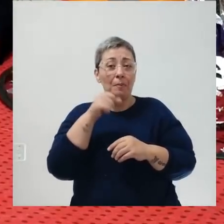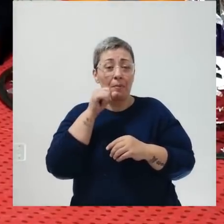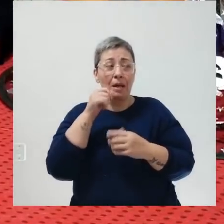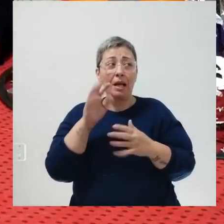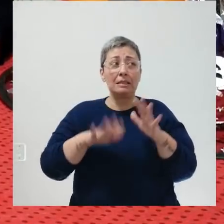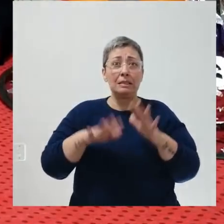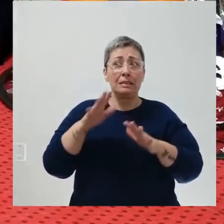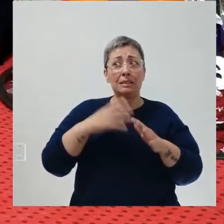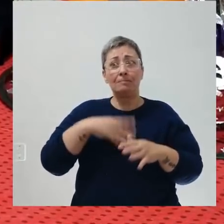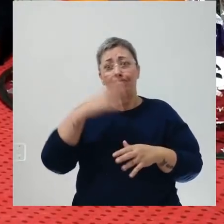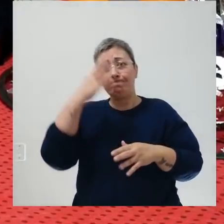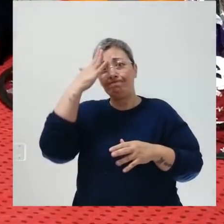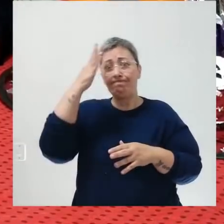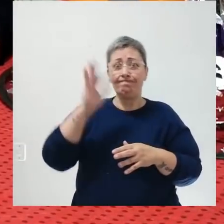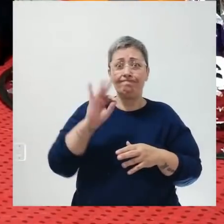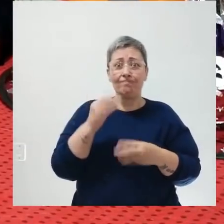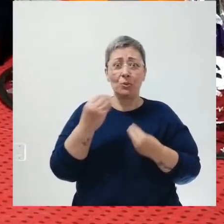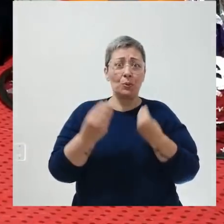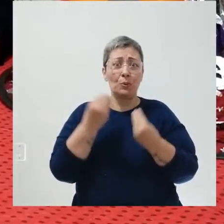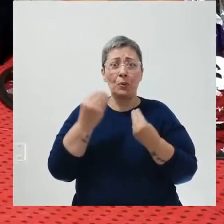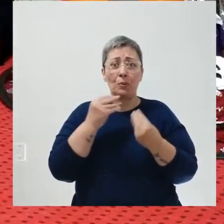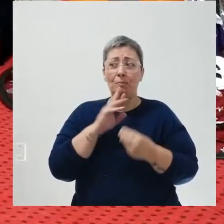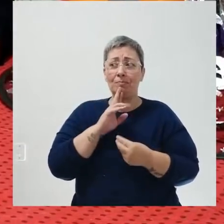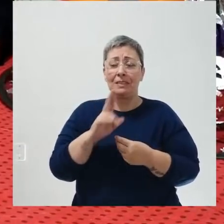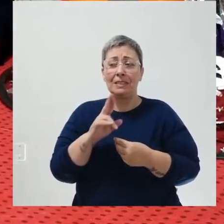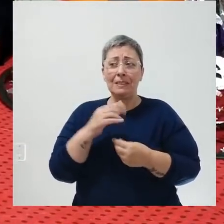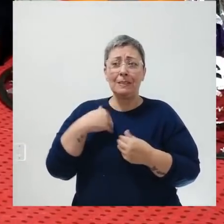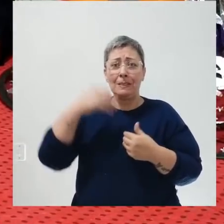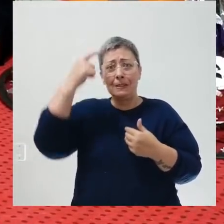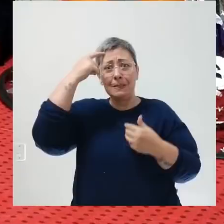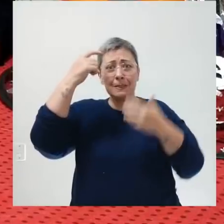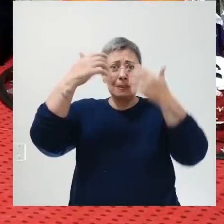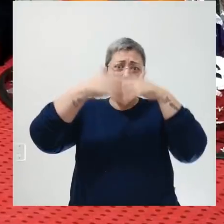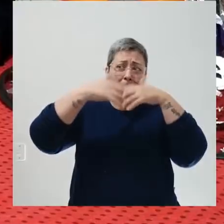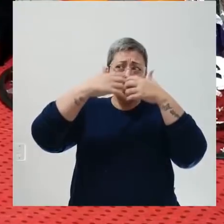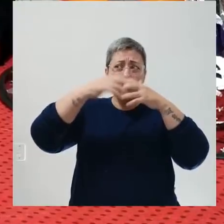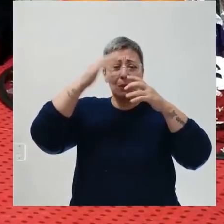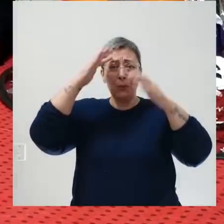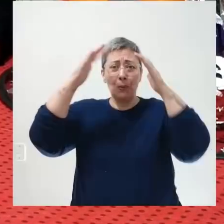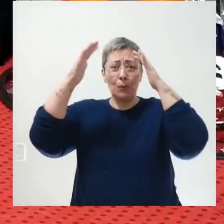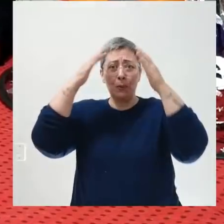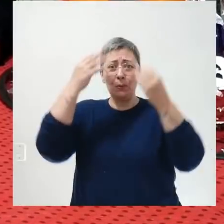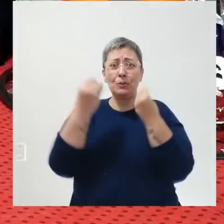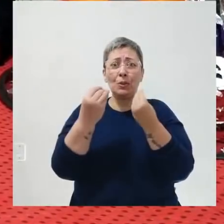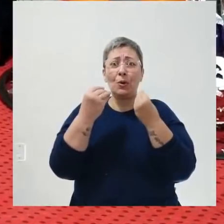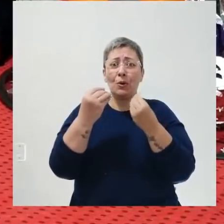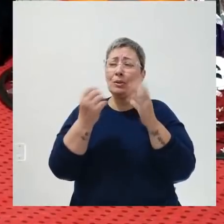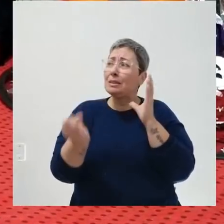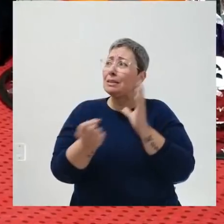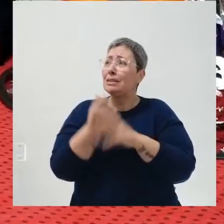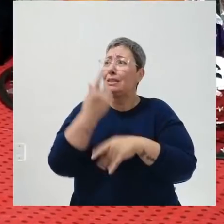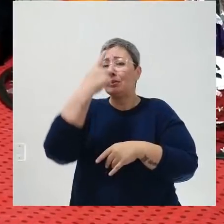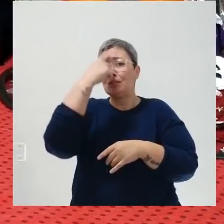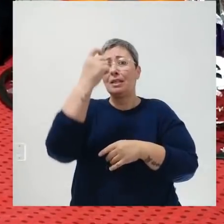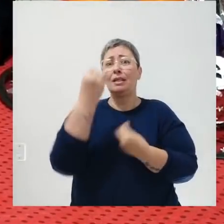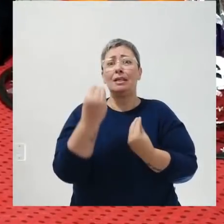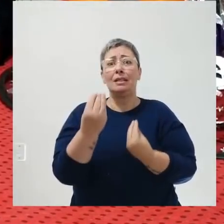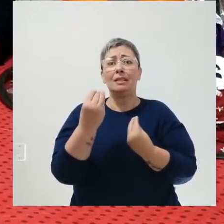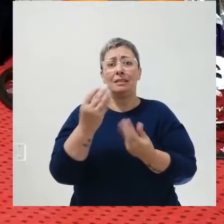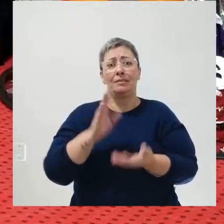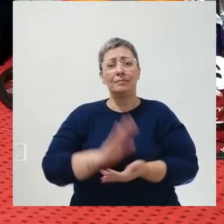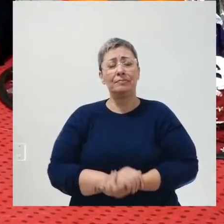às vezes não sabia o que responder e ficava pensativa de imaginar da onde que aquele cordeirinho